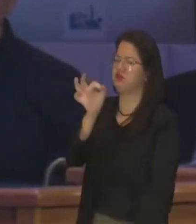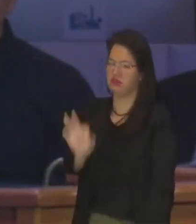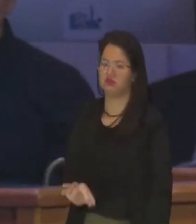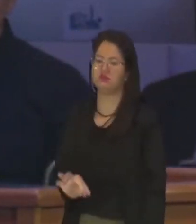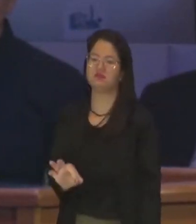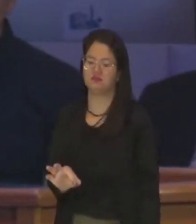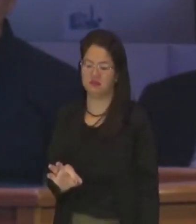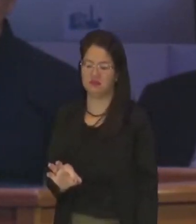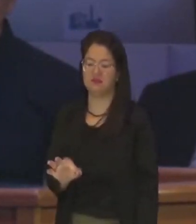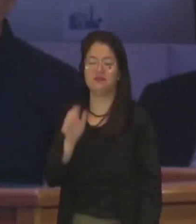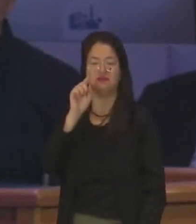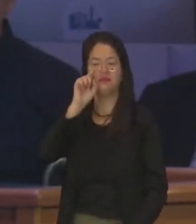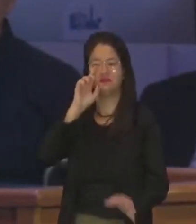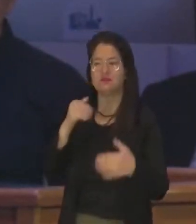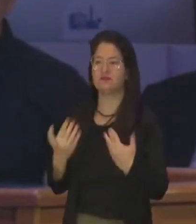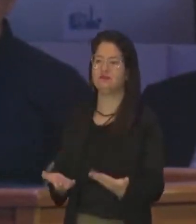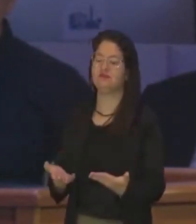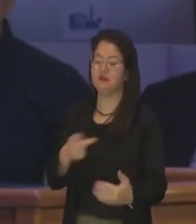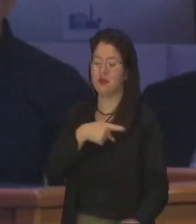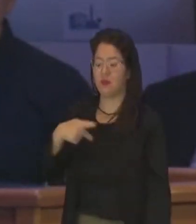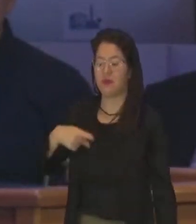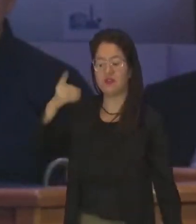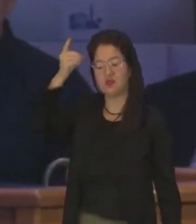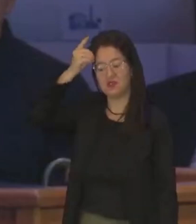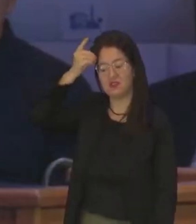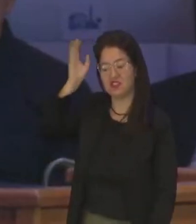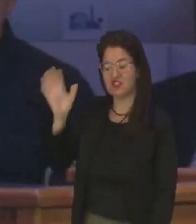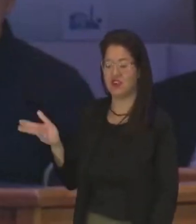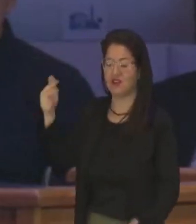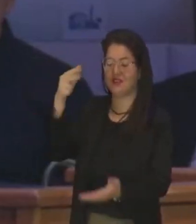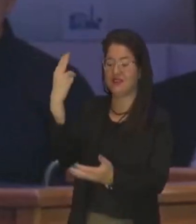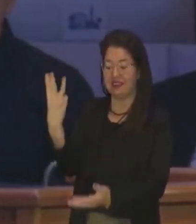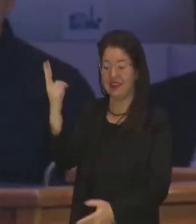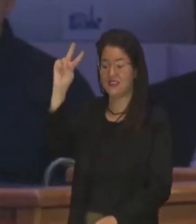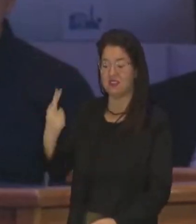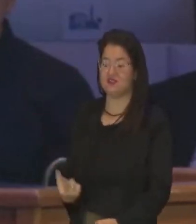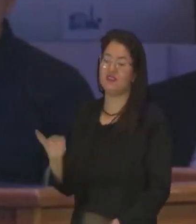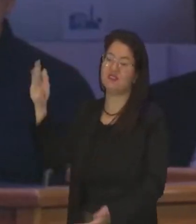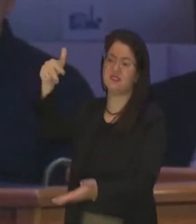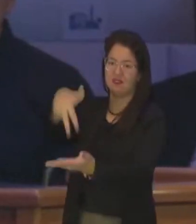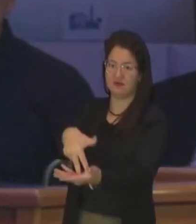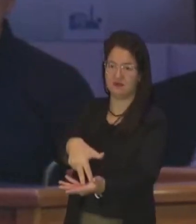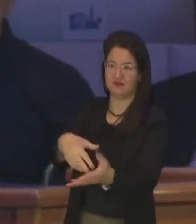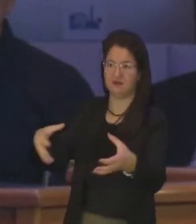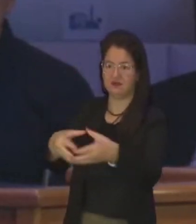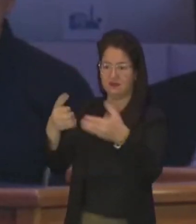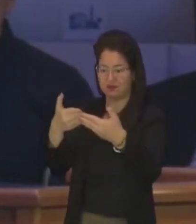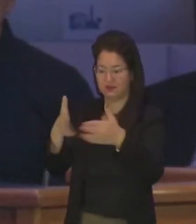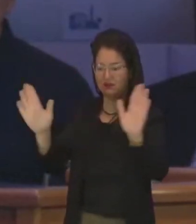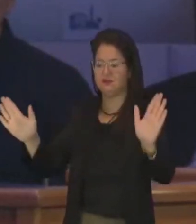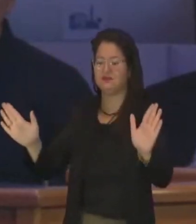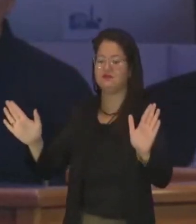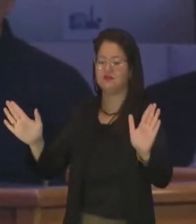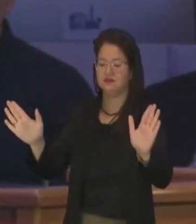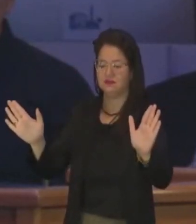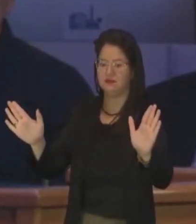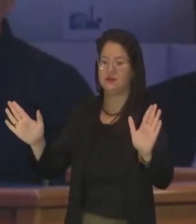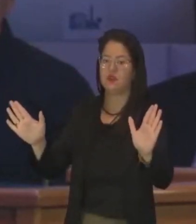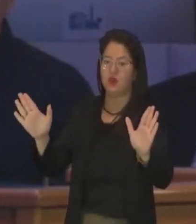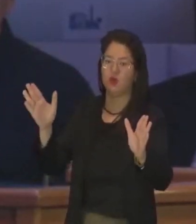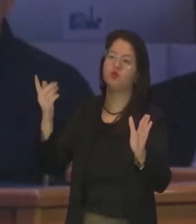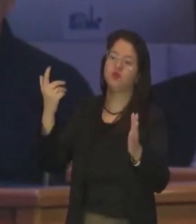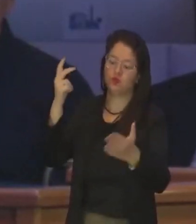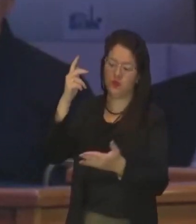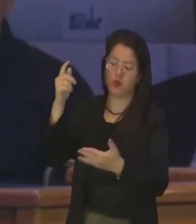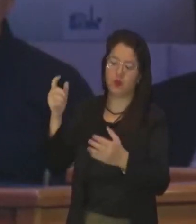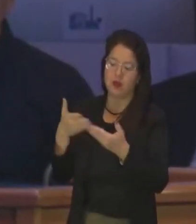Tempo. E o pastor Davi esteve já 3 vezes, né? Também foi no lançamento do Pentateuco em outubro